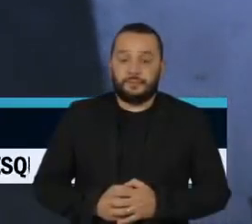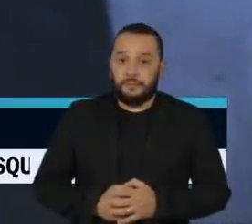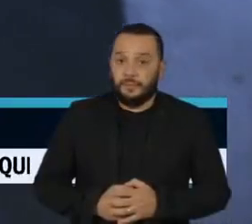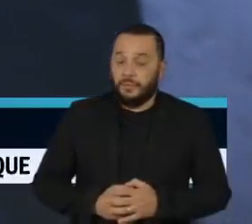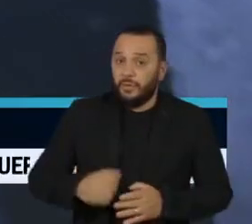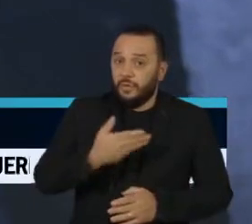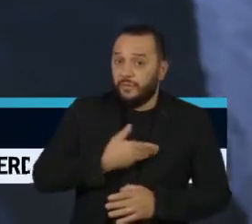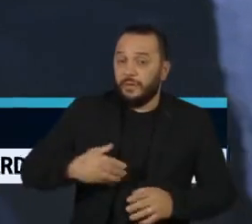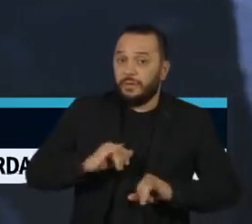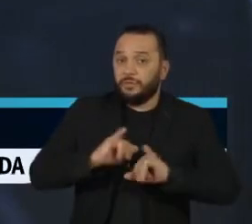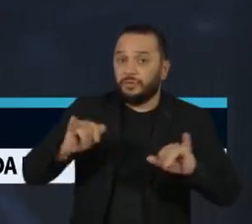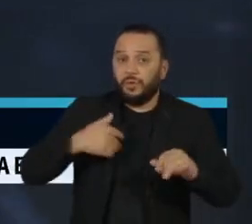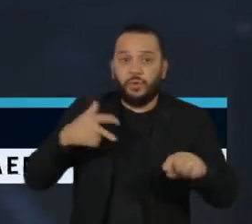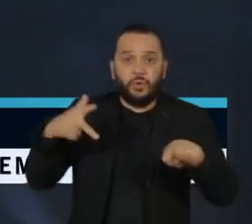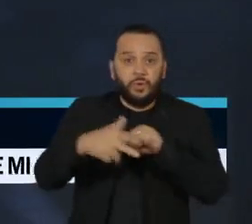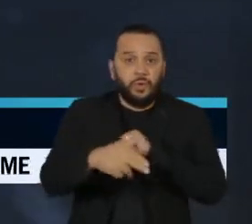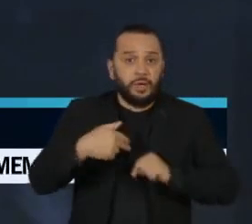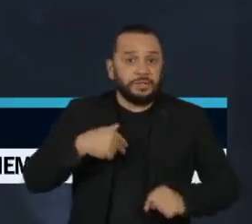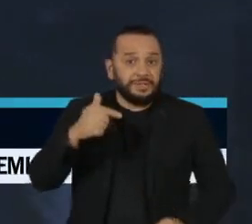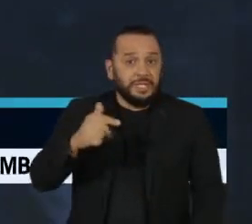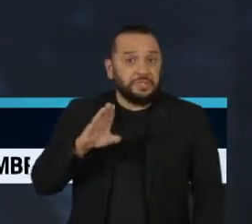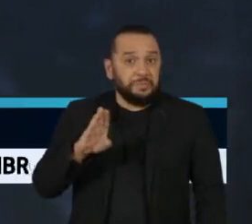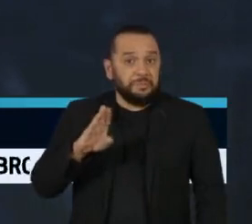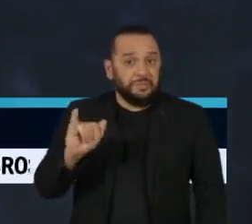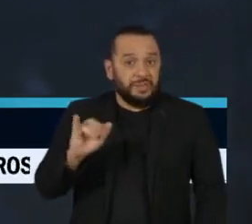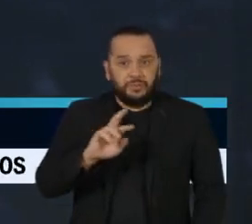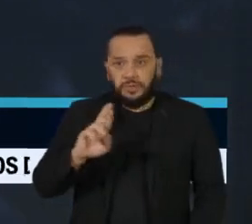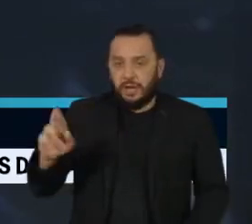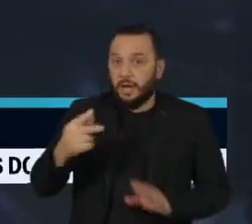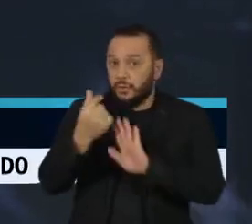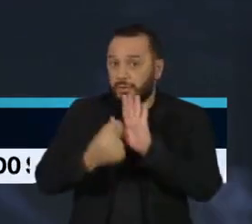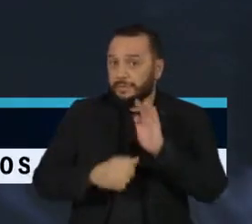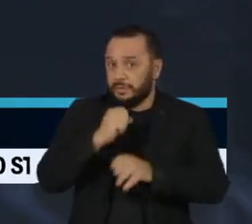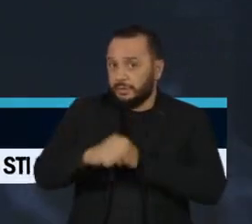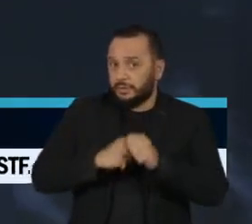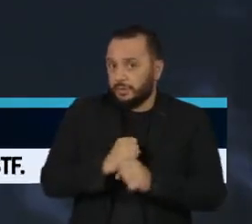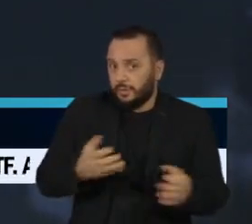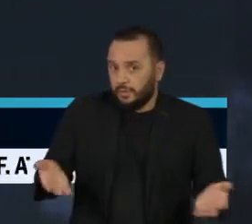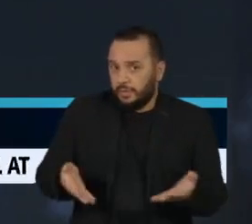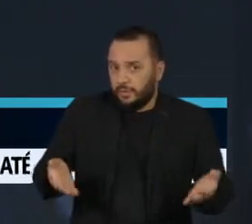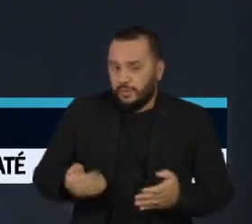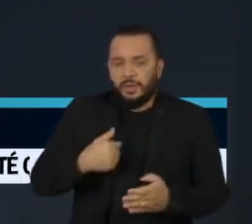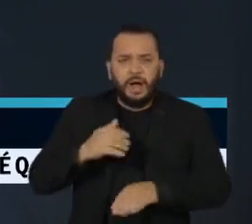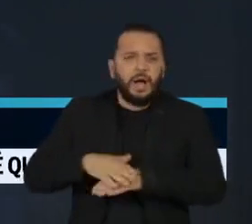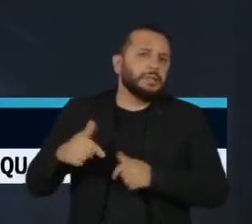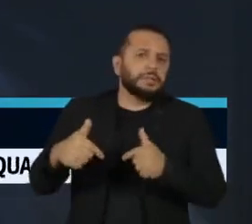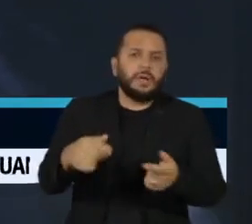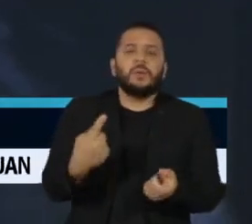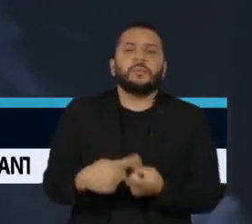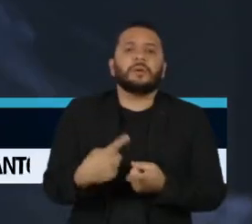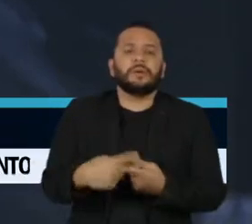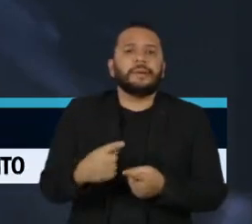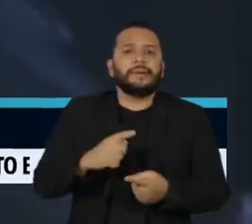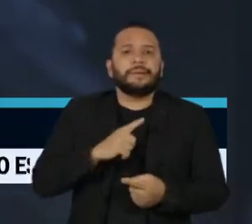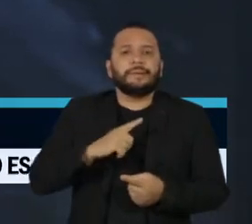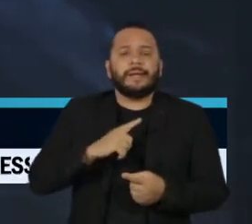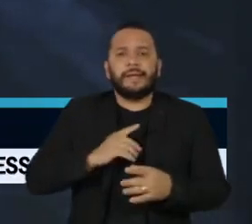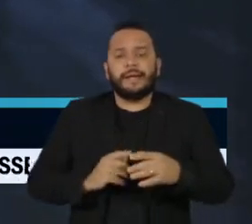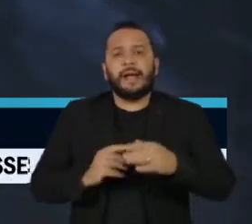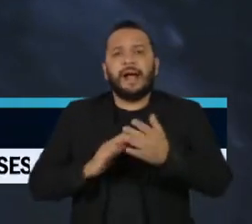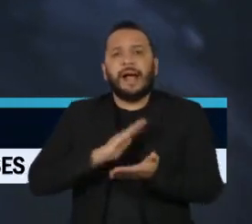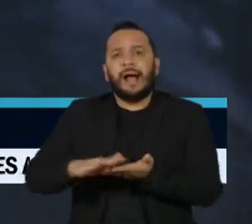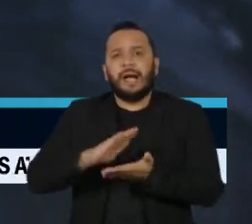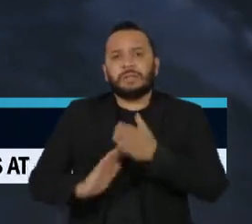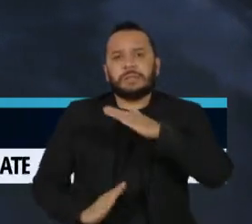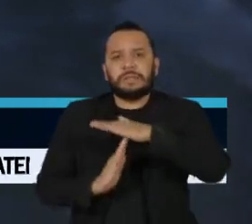O governo anunciou o corte adicional de quase 7 bilhões de reais no orçamento deste ano. A medida foi necessária para o cumprimento do chamado teto de